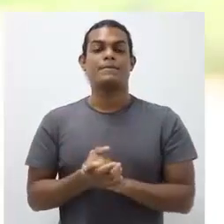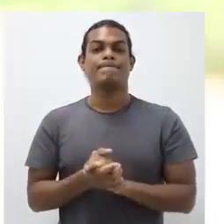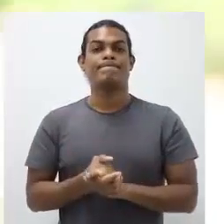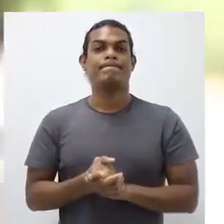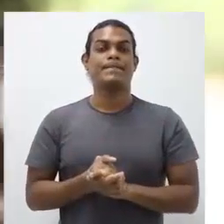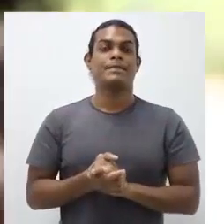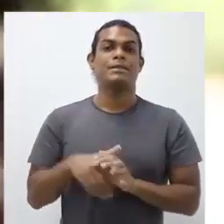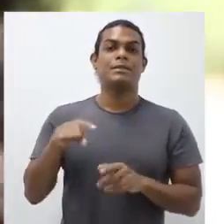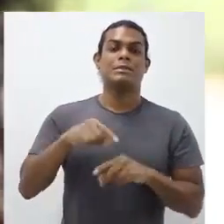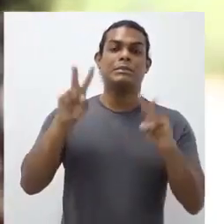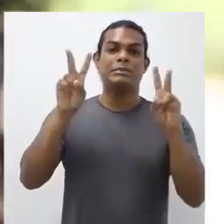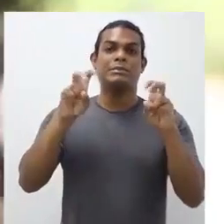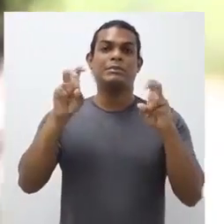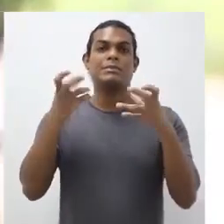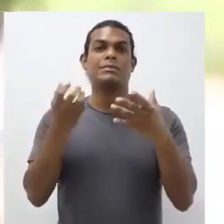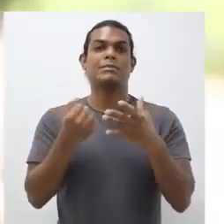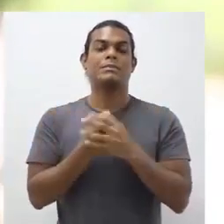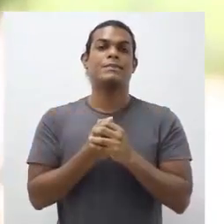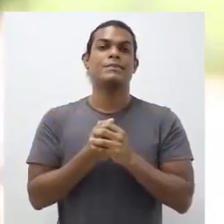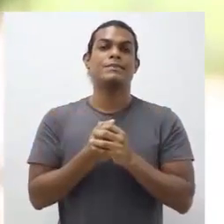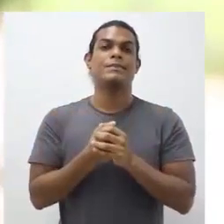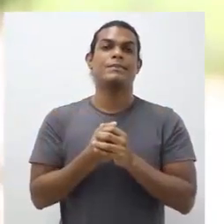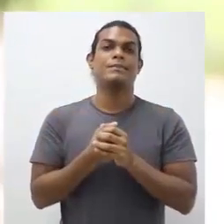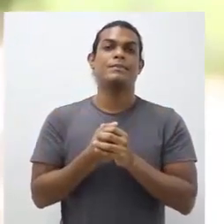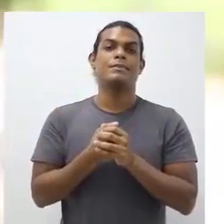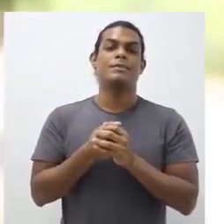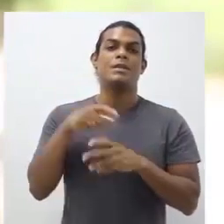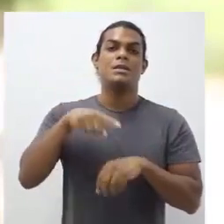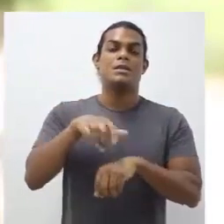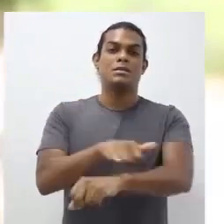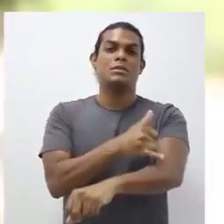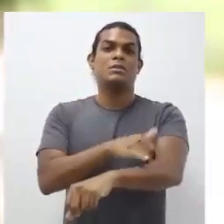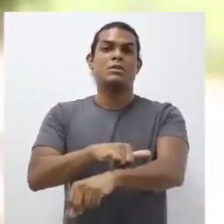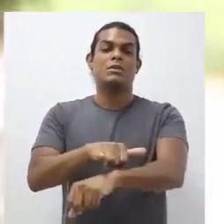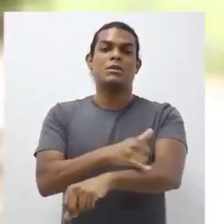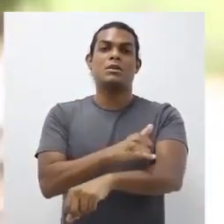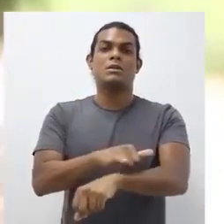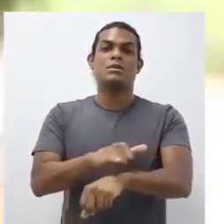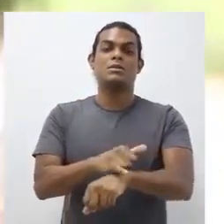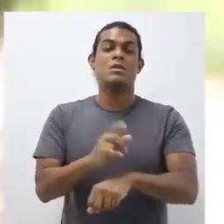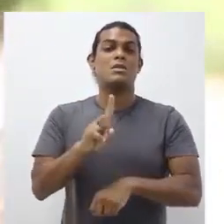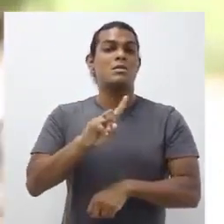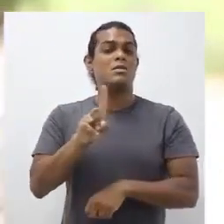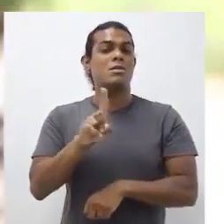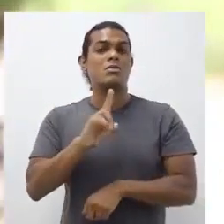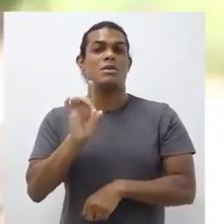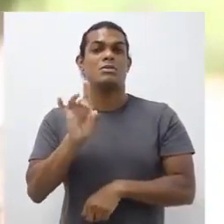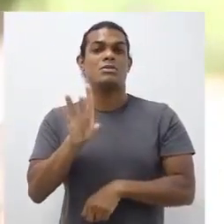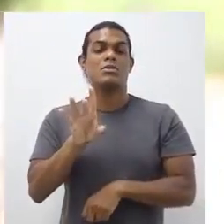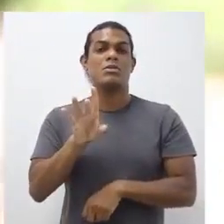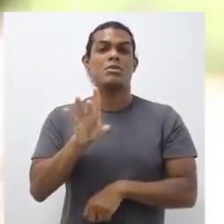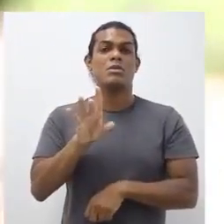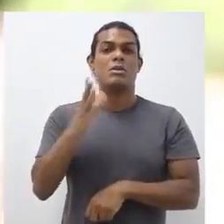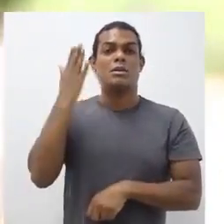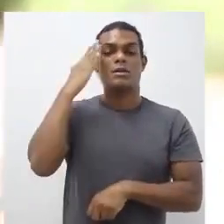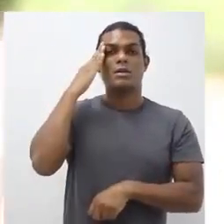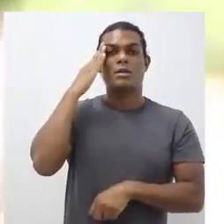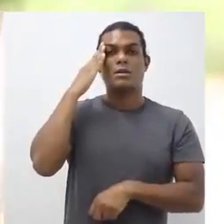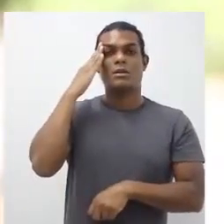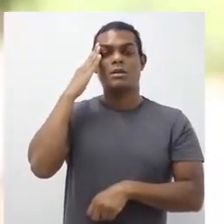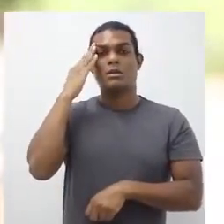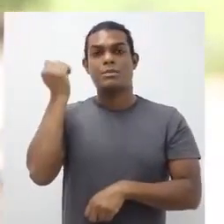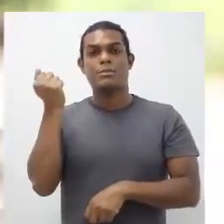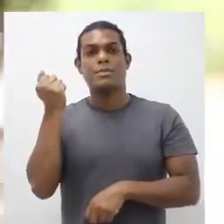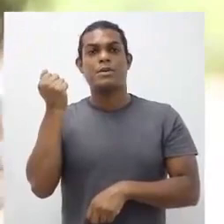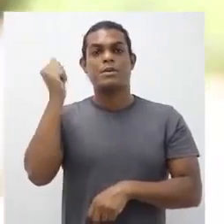primeira questão que se coloca é o entendimento de que esses recursos na sala de aula não é uma questão de aprender a